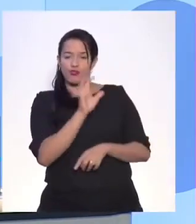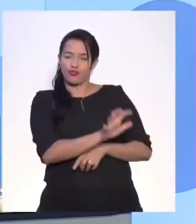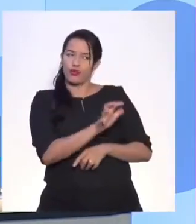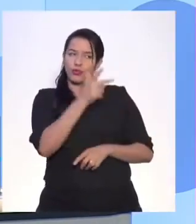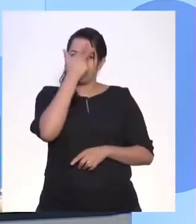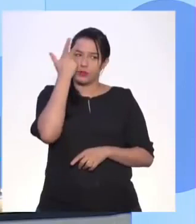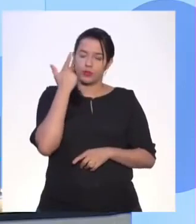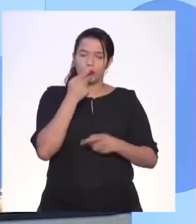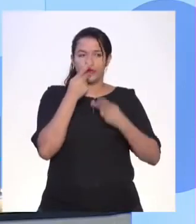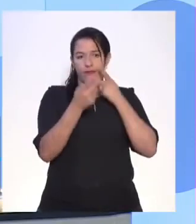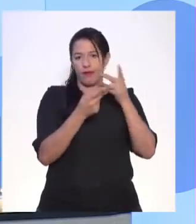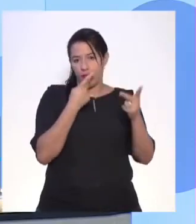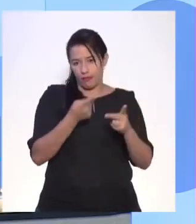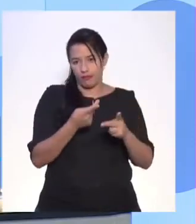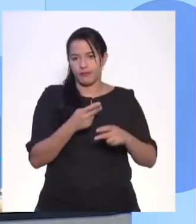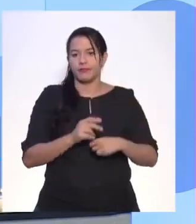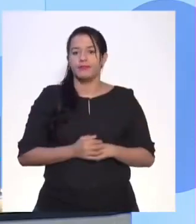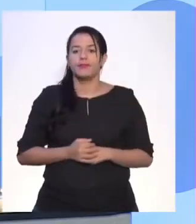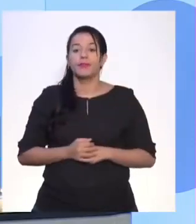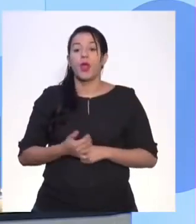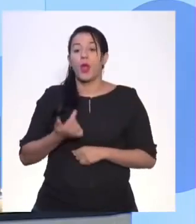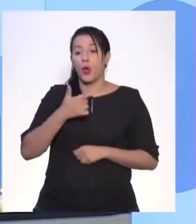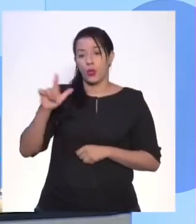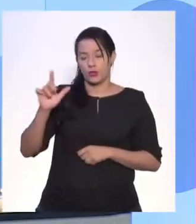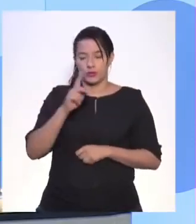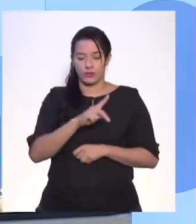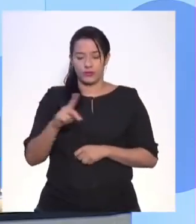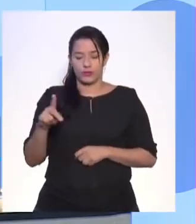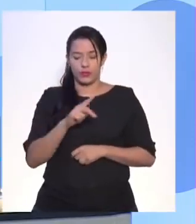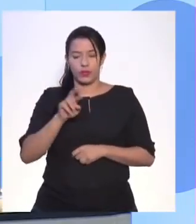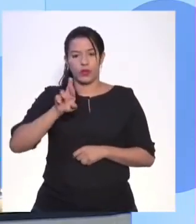né? Aí a Prorose